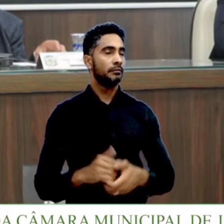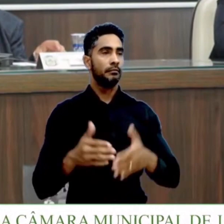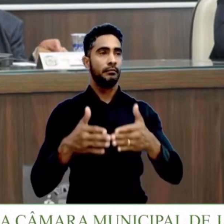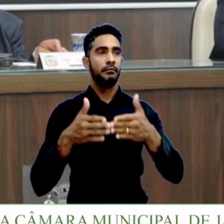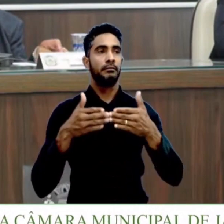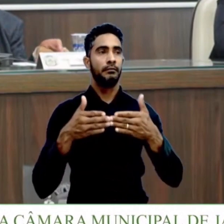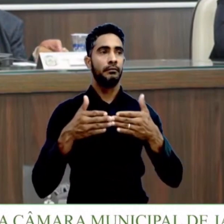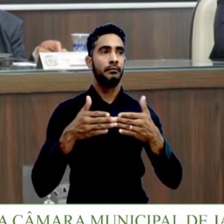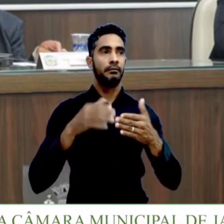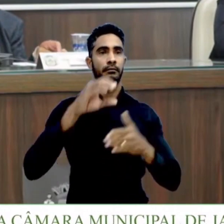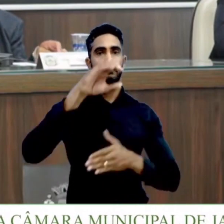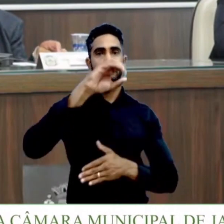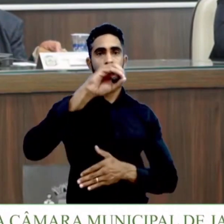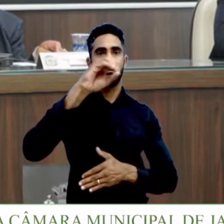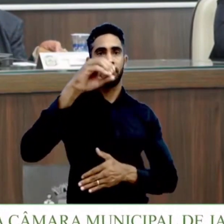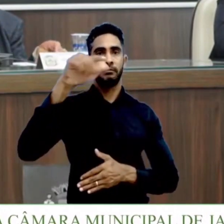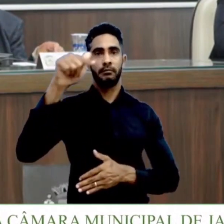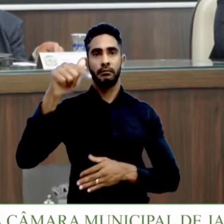Requerimento